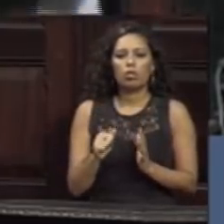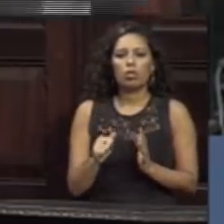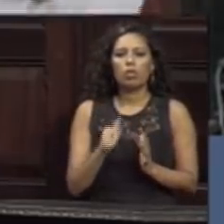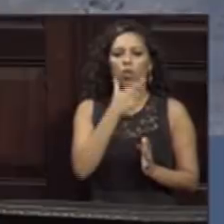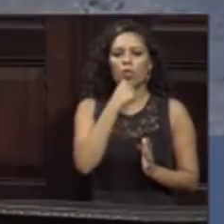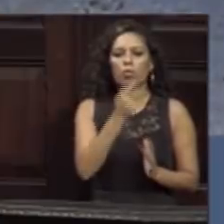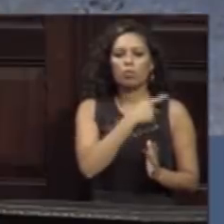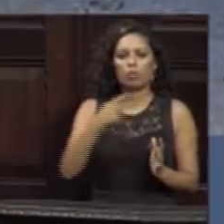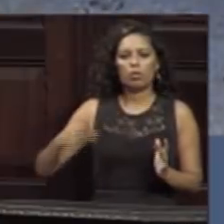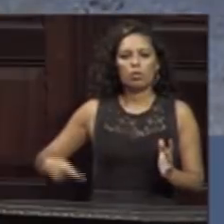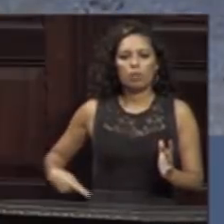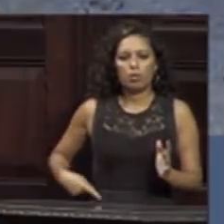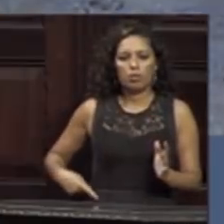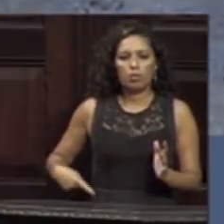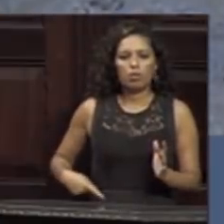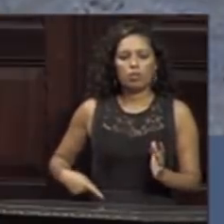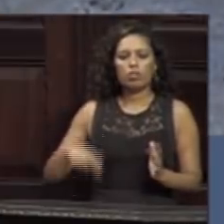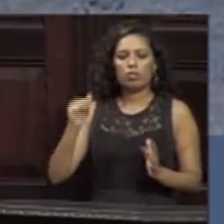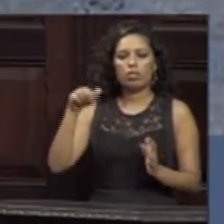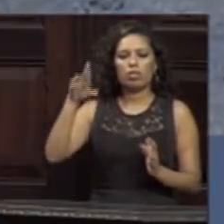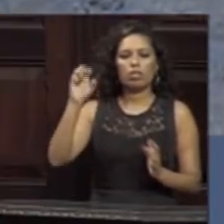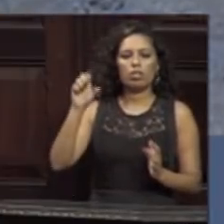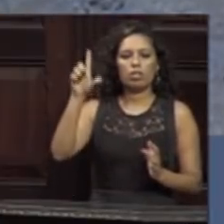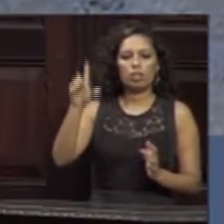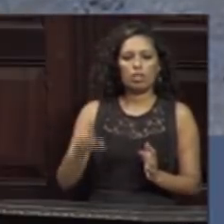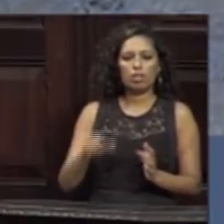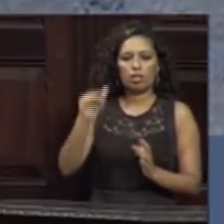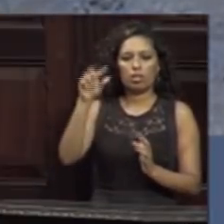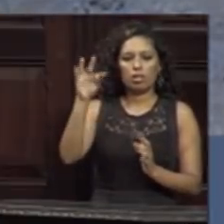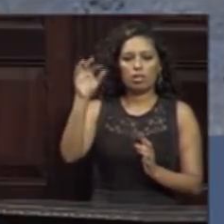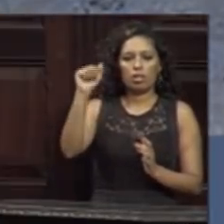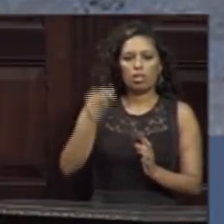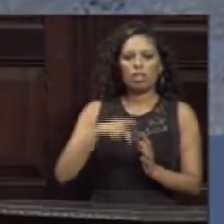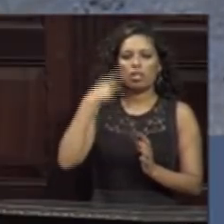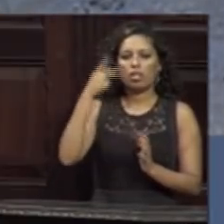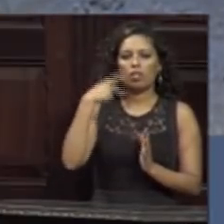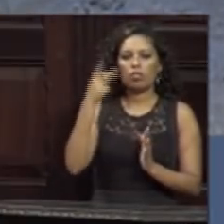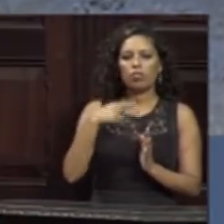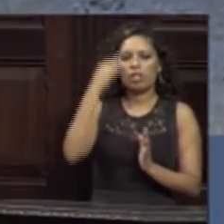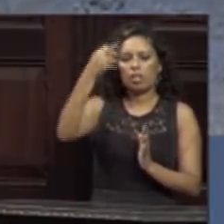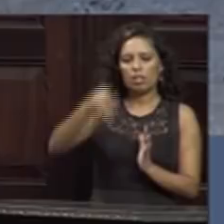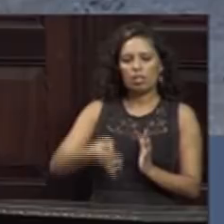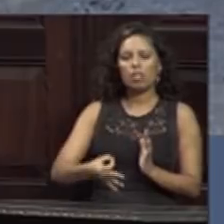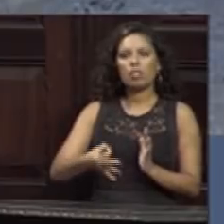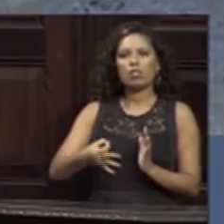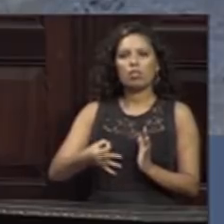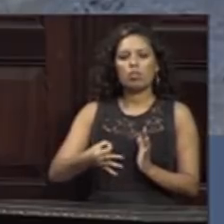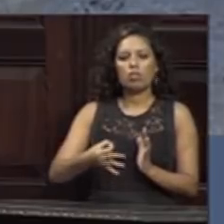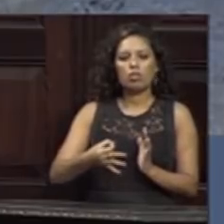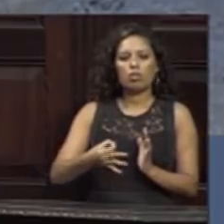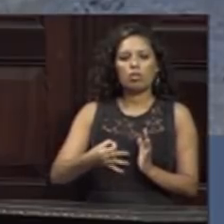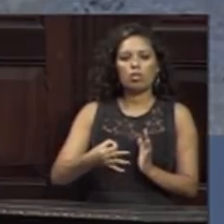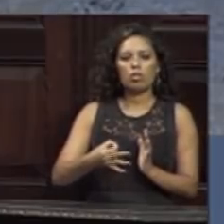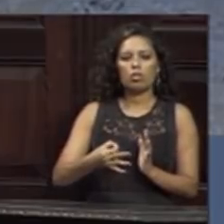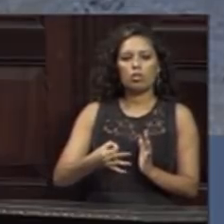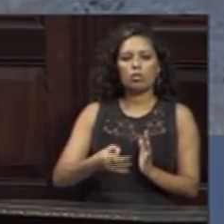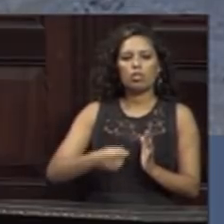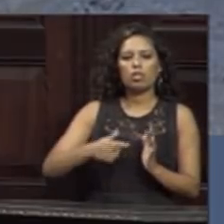Senhor presidente André Siciliano, a ata reflete com exatidão o ocorrido